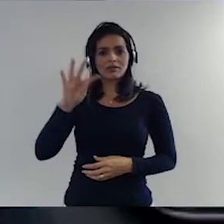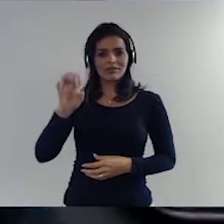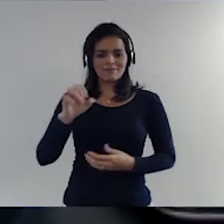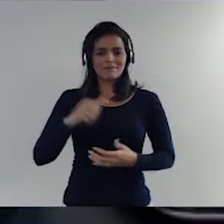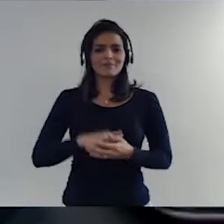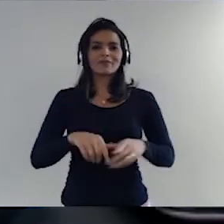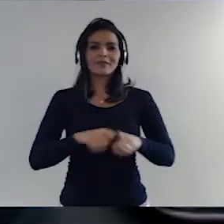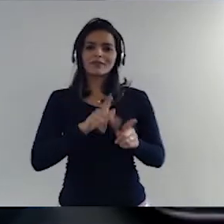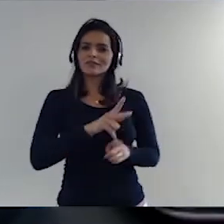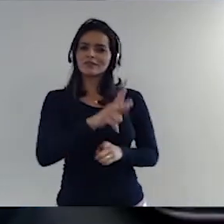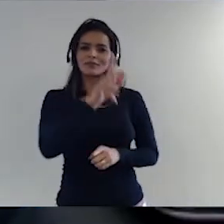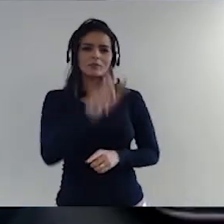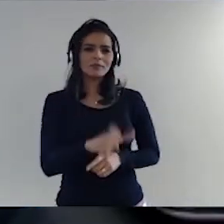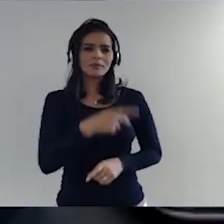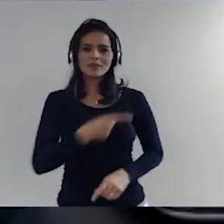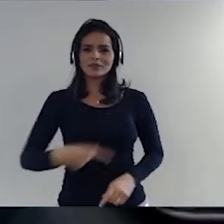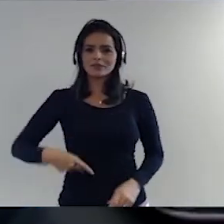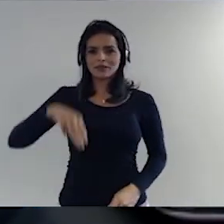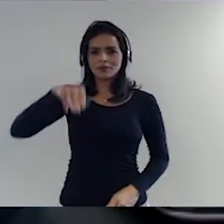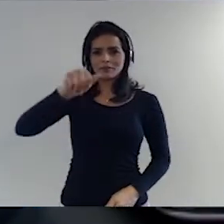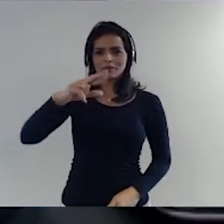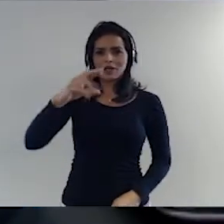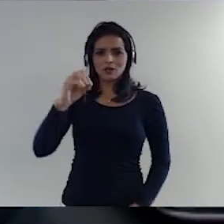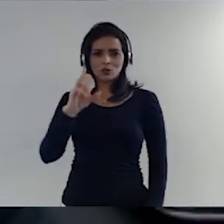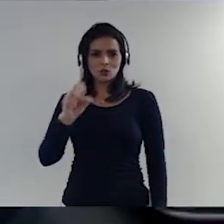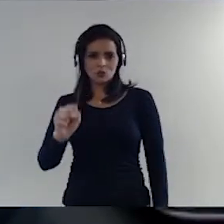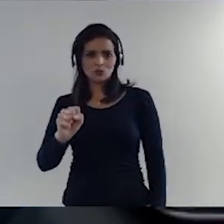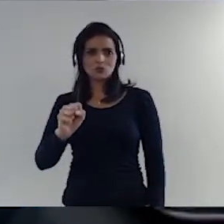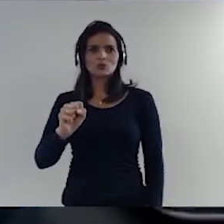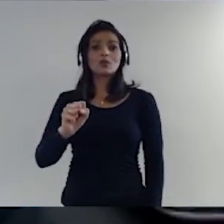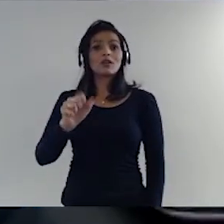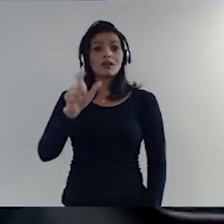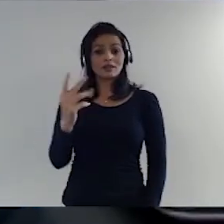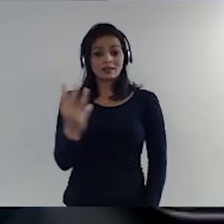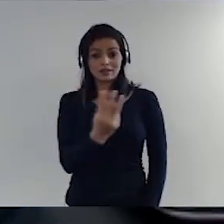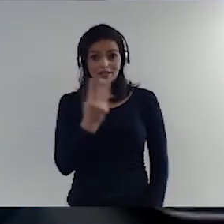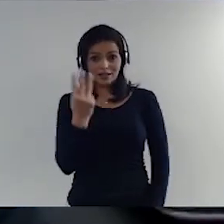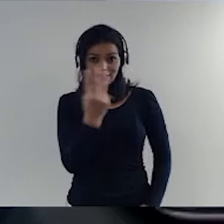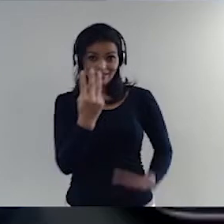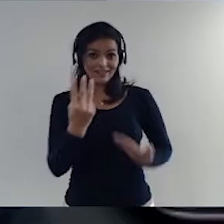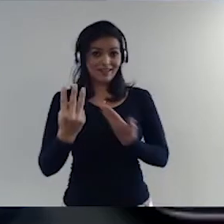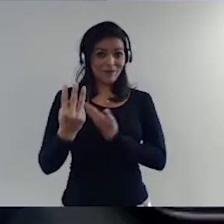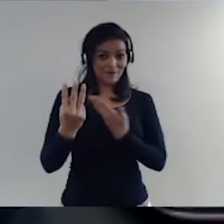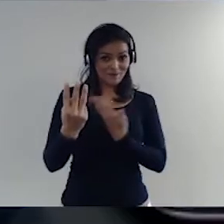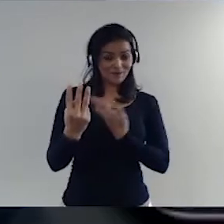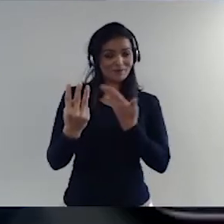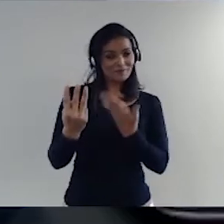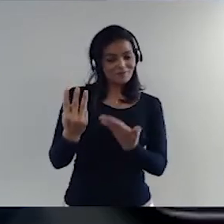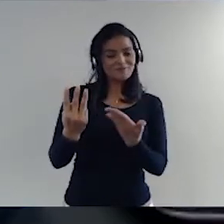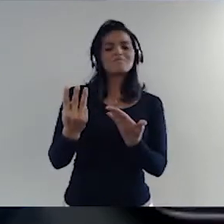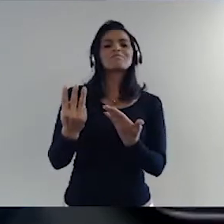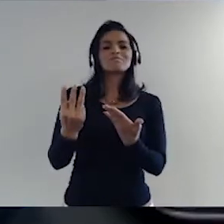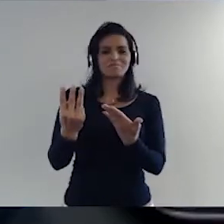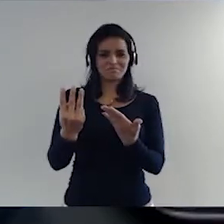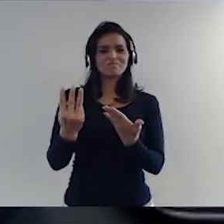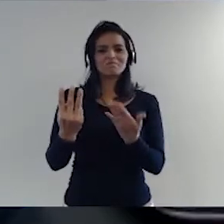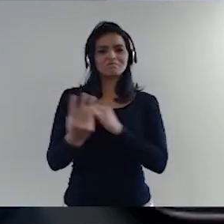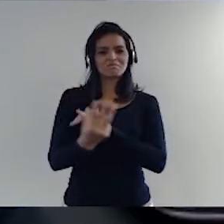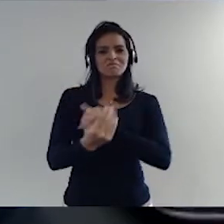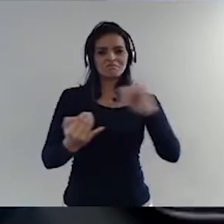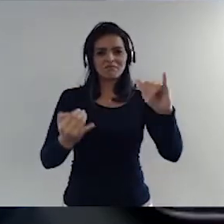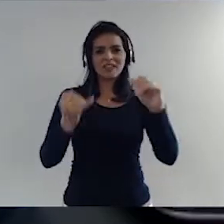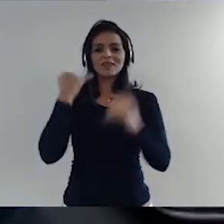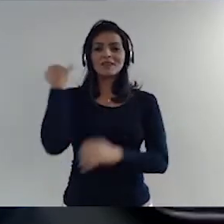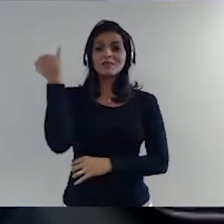sempre presidente Marcos Vinícius Furtado Coelho. Em nome destes três amigos, destaco a